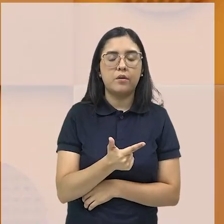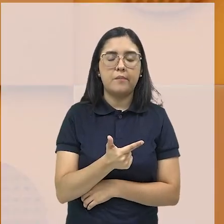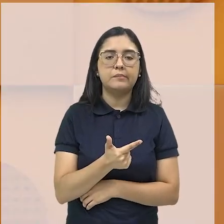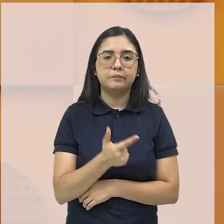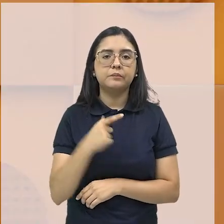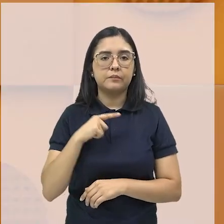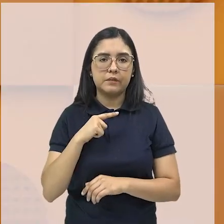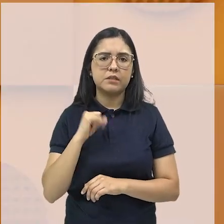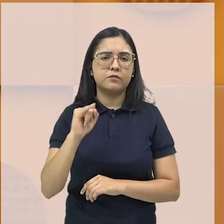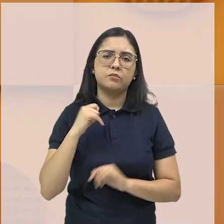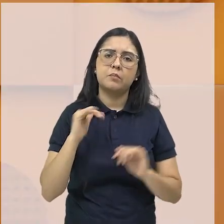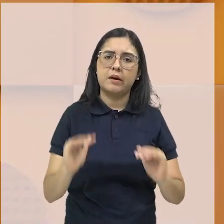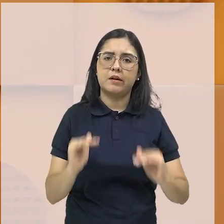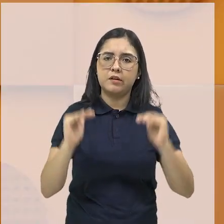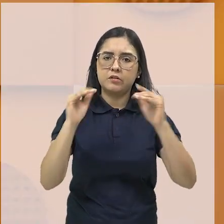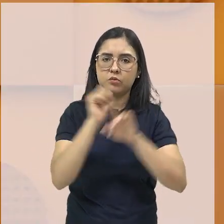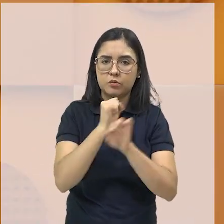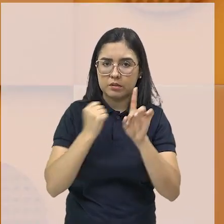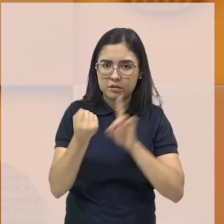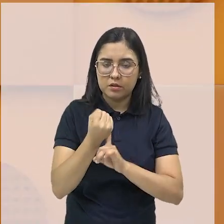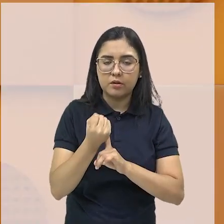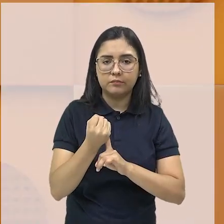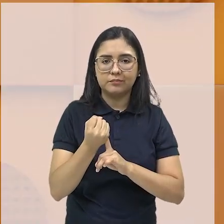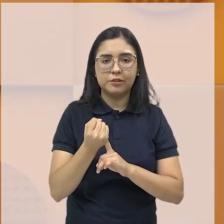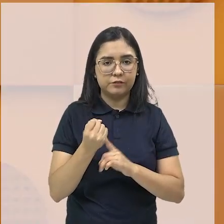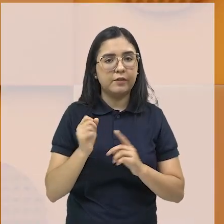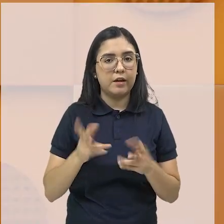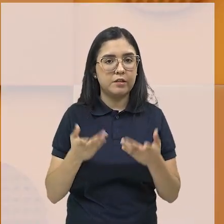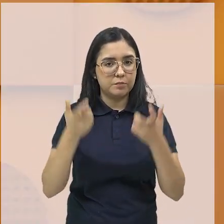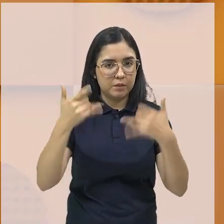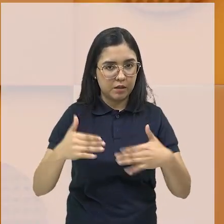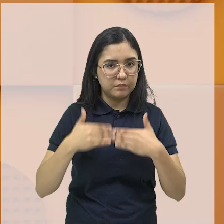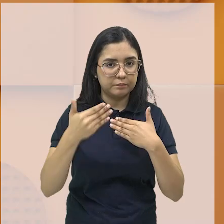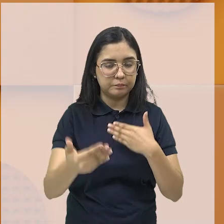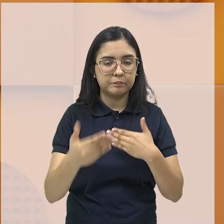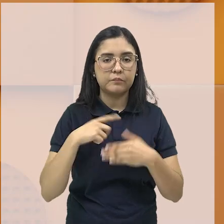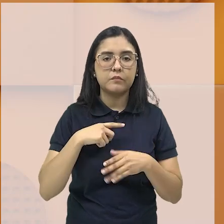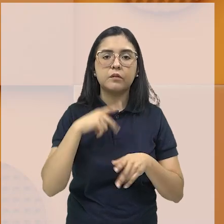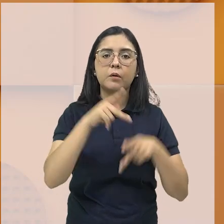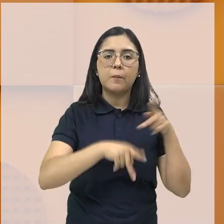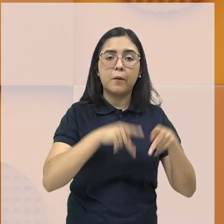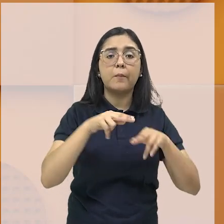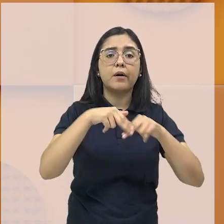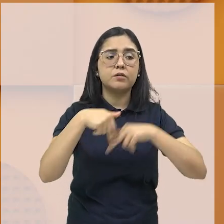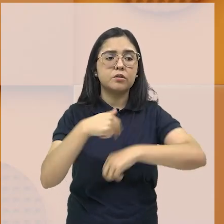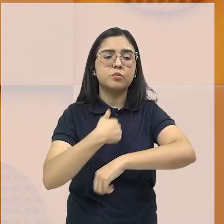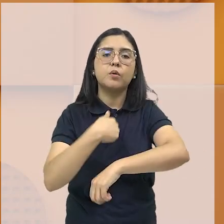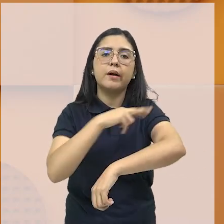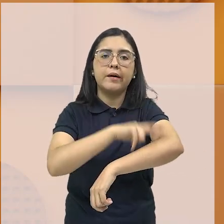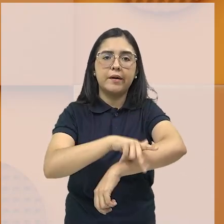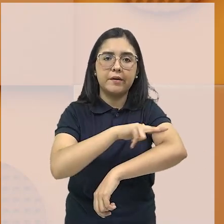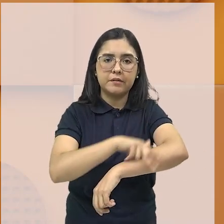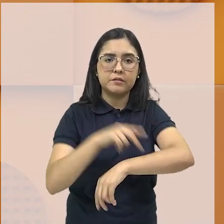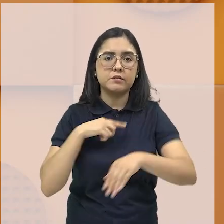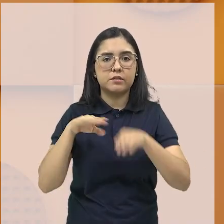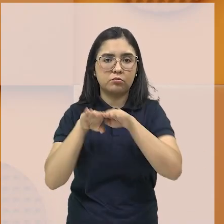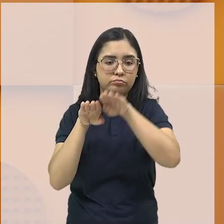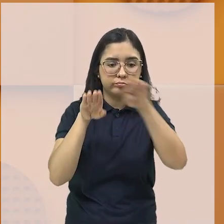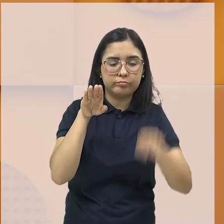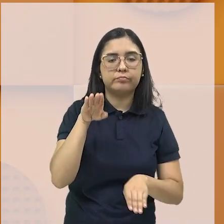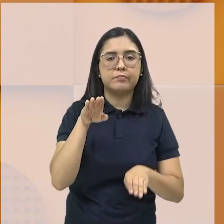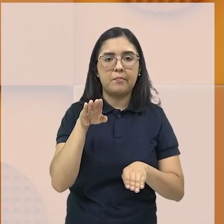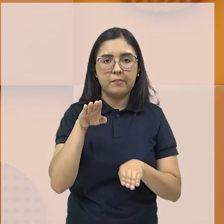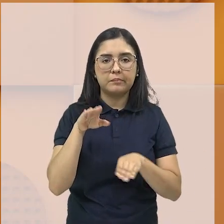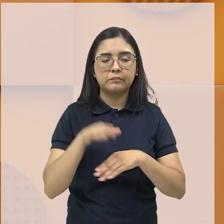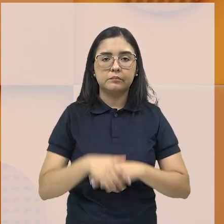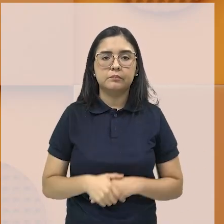que ainda falaremos, né, nesta aula, a gente vai ver que são povos que, por sua raça, são postos mais para a base